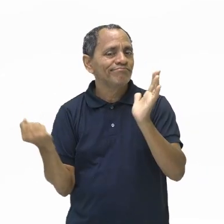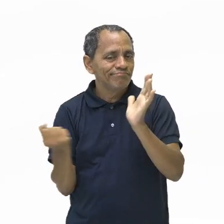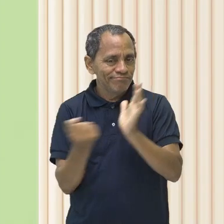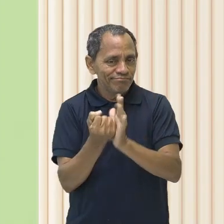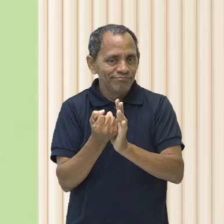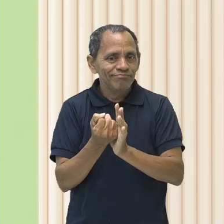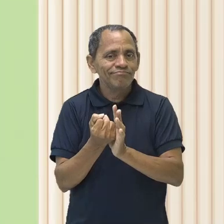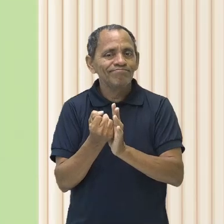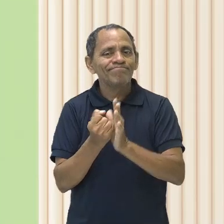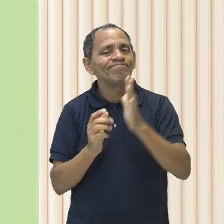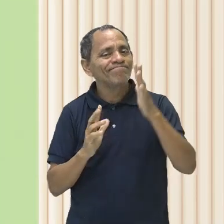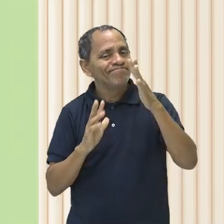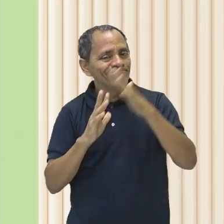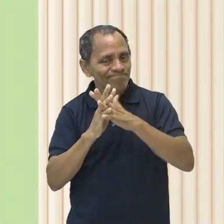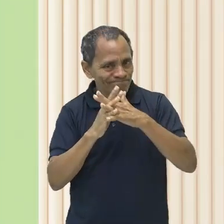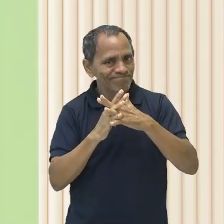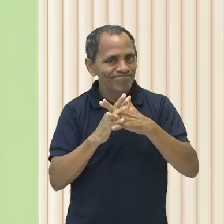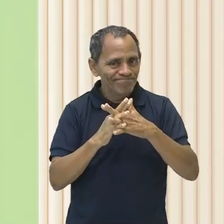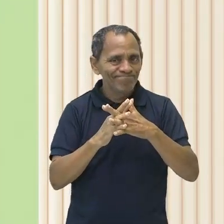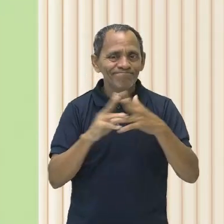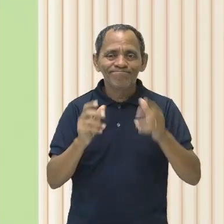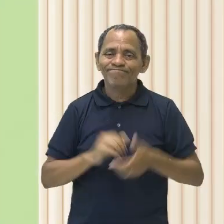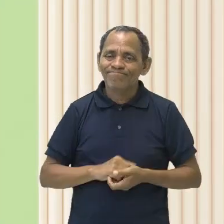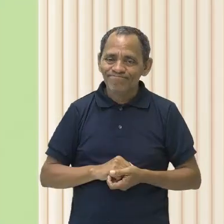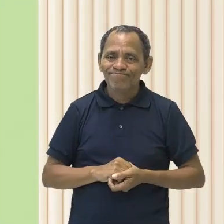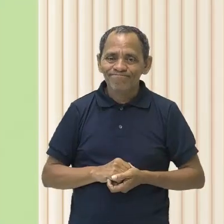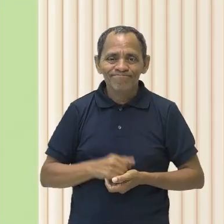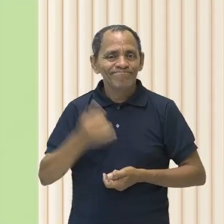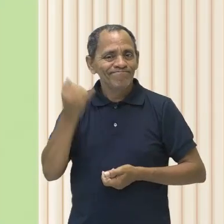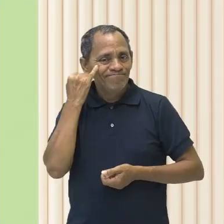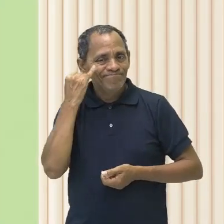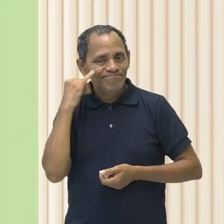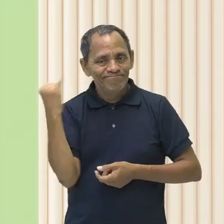Essa informação é muito importante, não esqueça, tá bom?